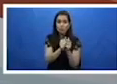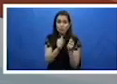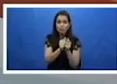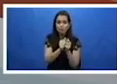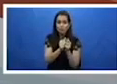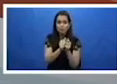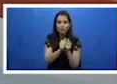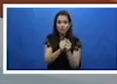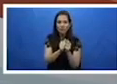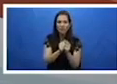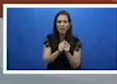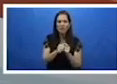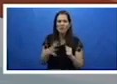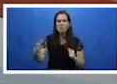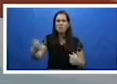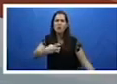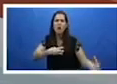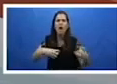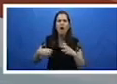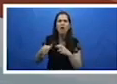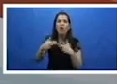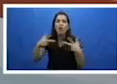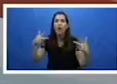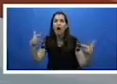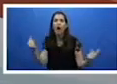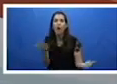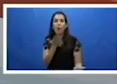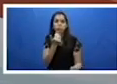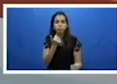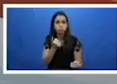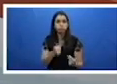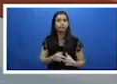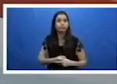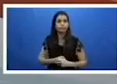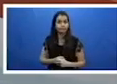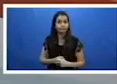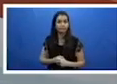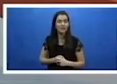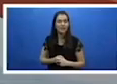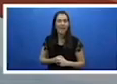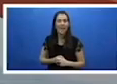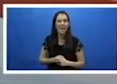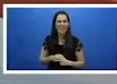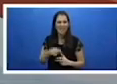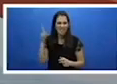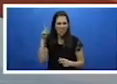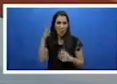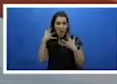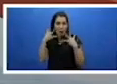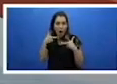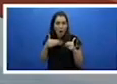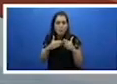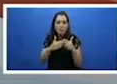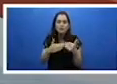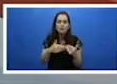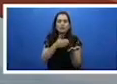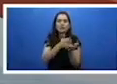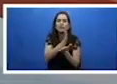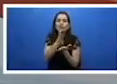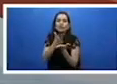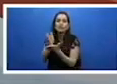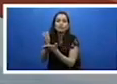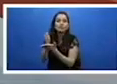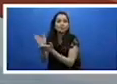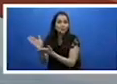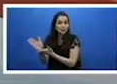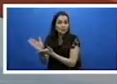Eles pegaram muitas presas. O leão pediu ao burro para dividir a